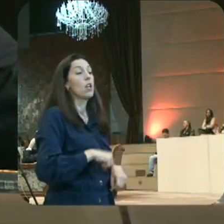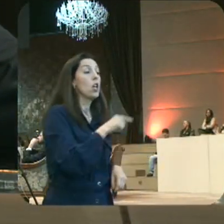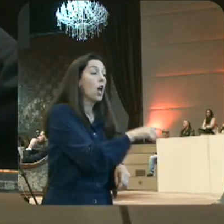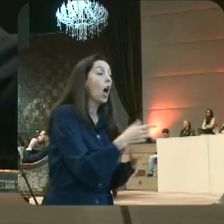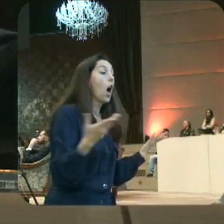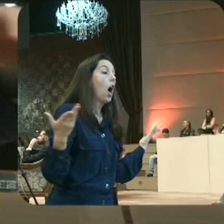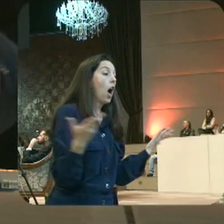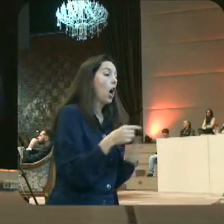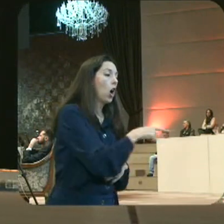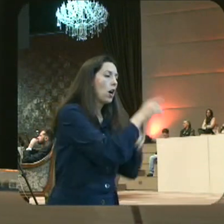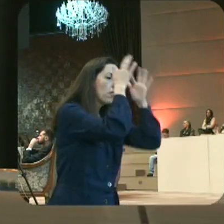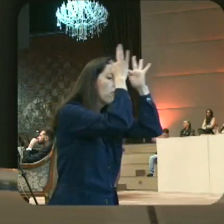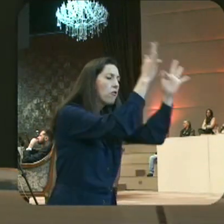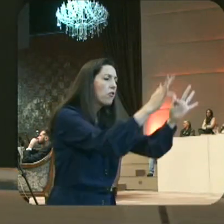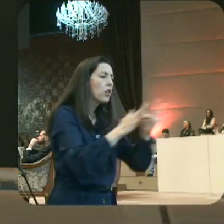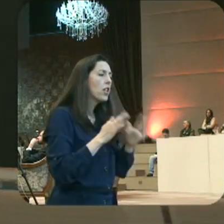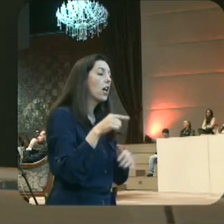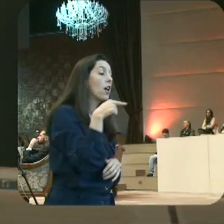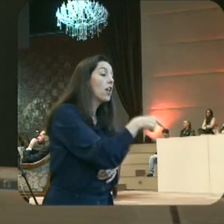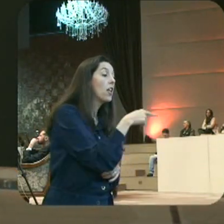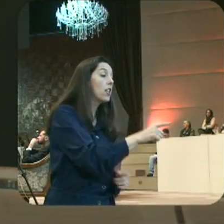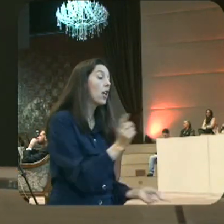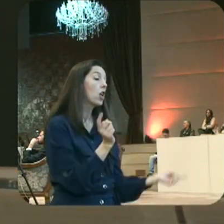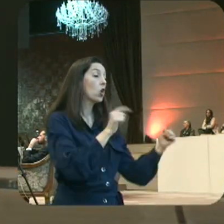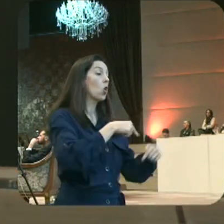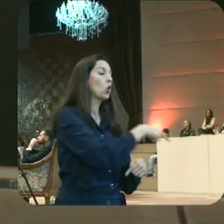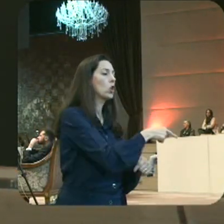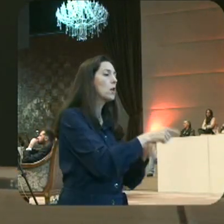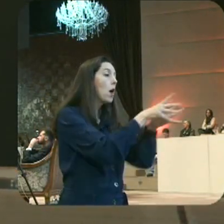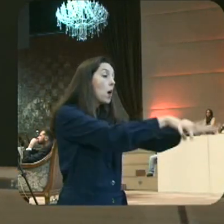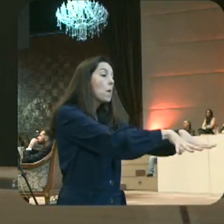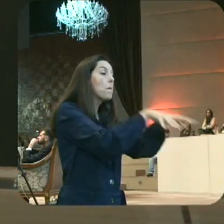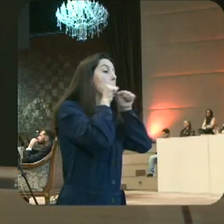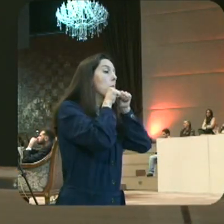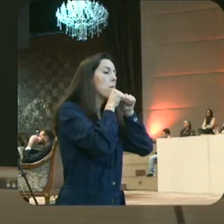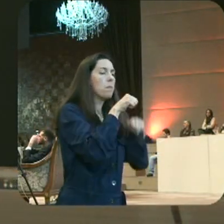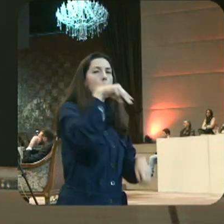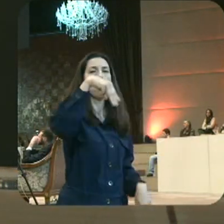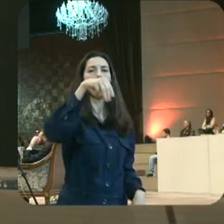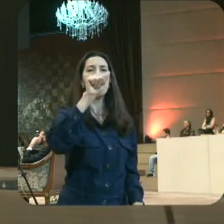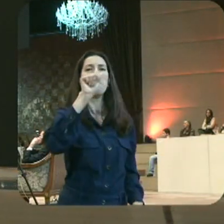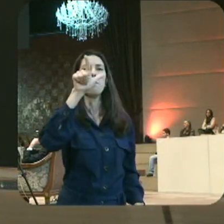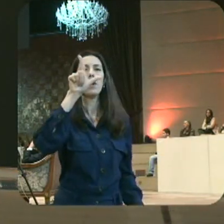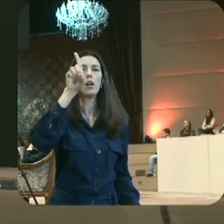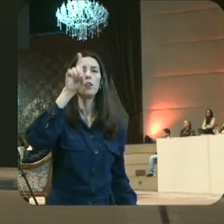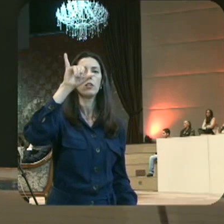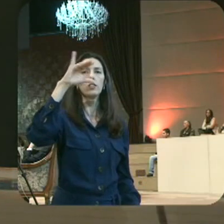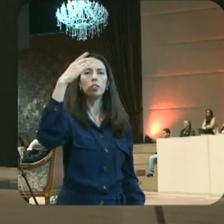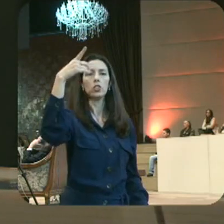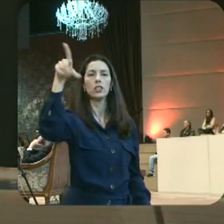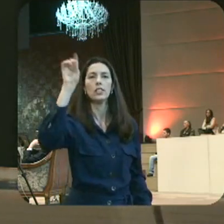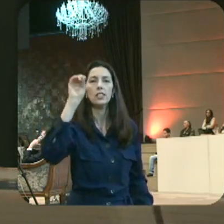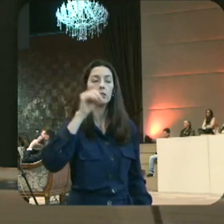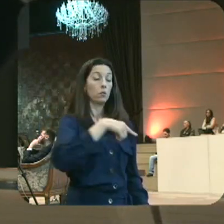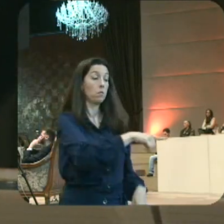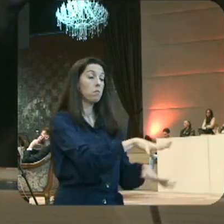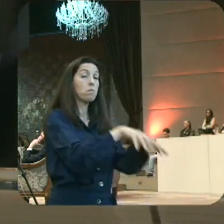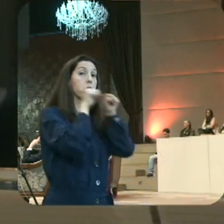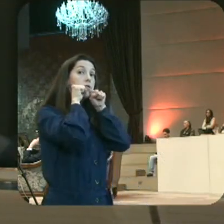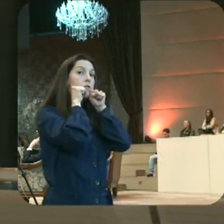a infidelidade deles viraria maldição na mão deles. E esse